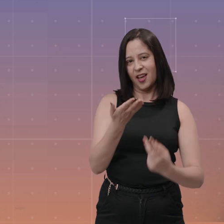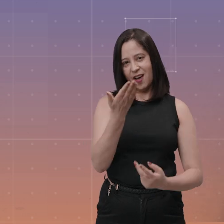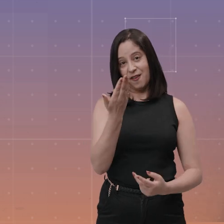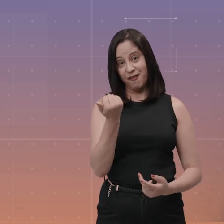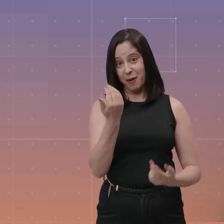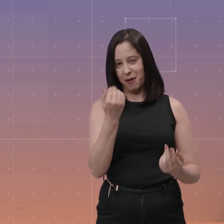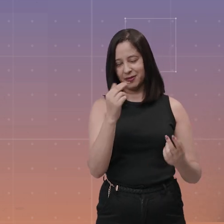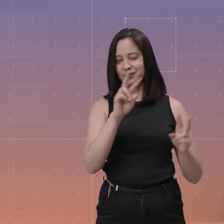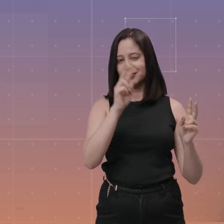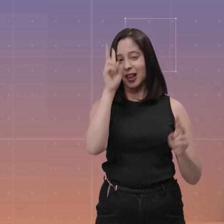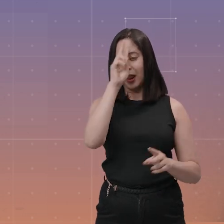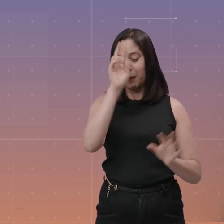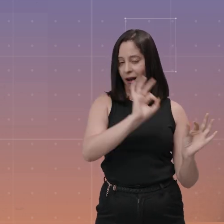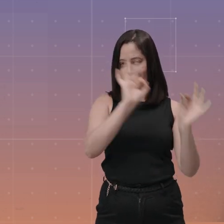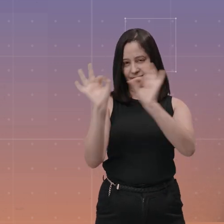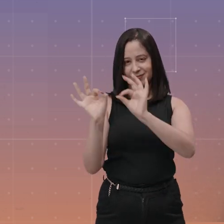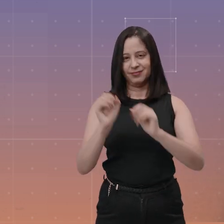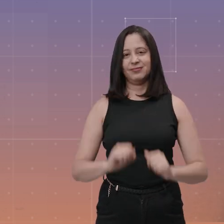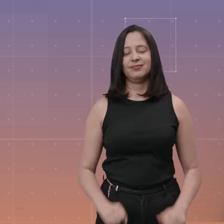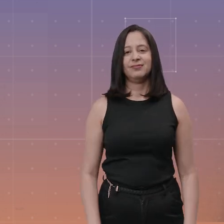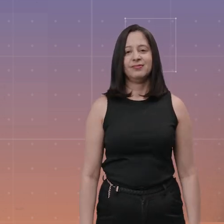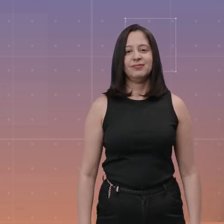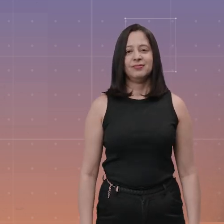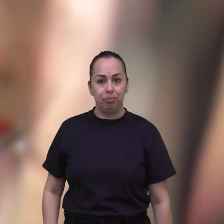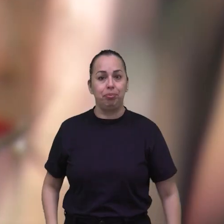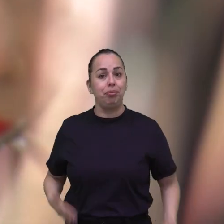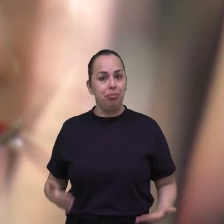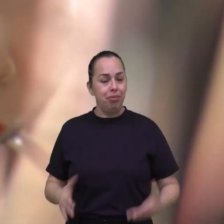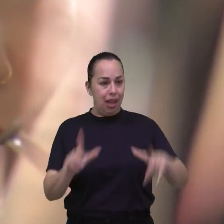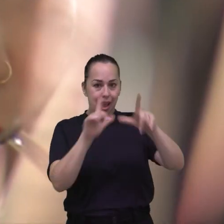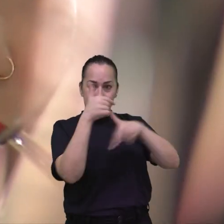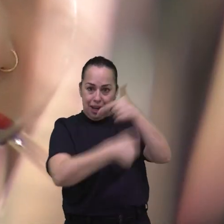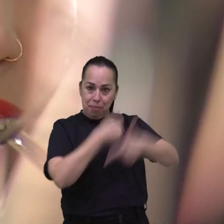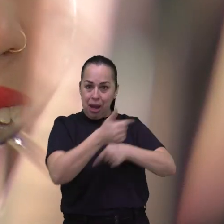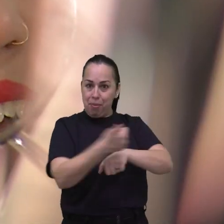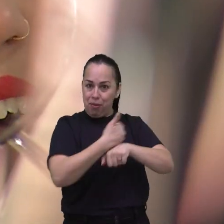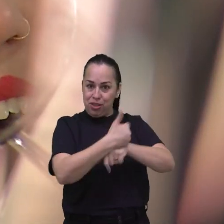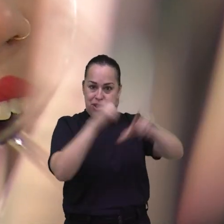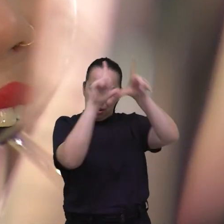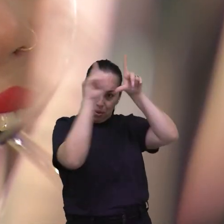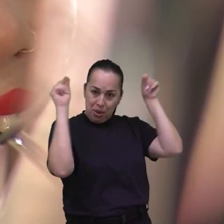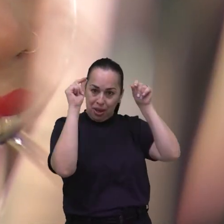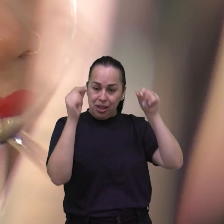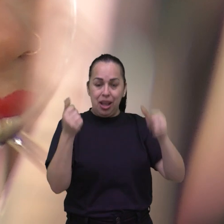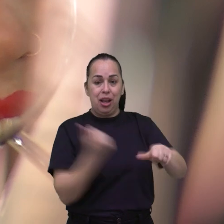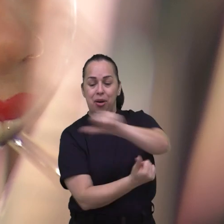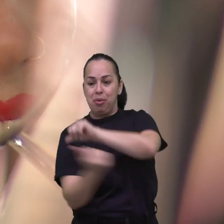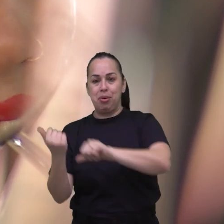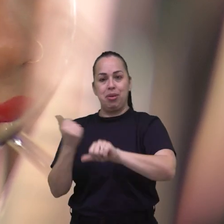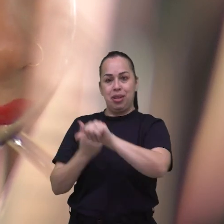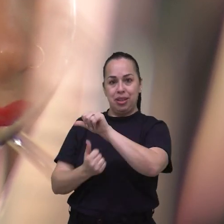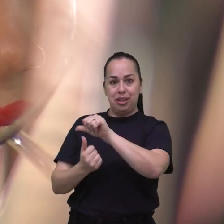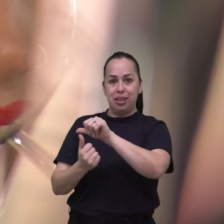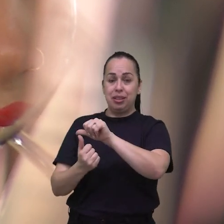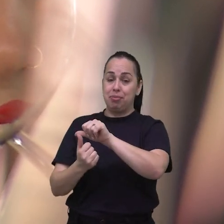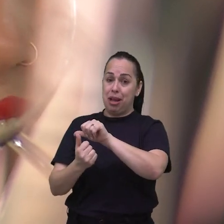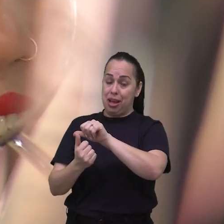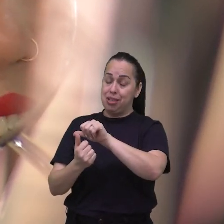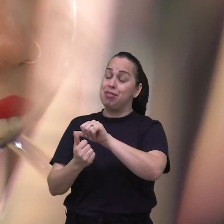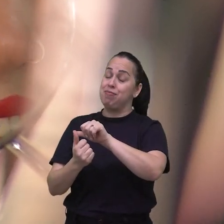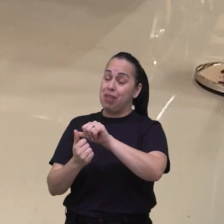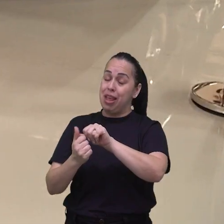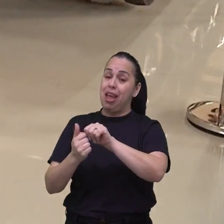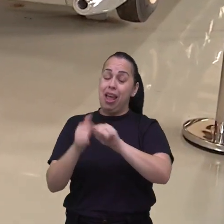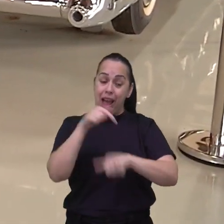valorização. Vamos relembrar essa reportagem agora. Durante os plantões como enfermeira, a Larissa Rodrigues é apenas